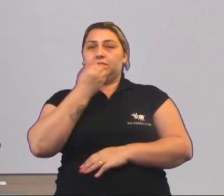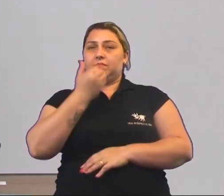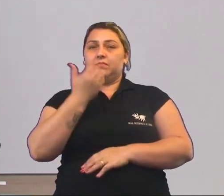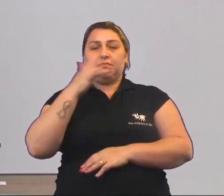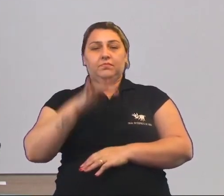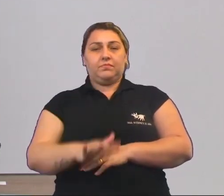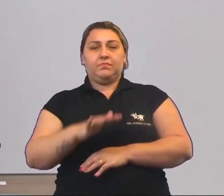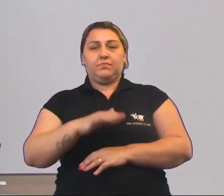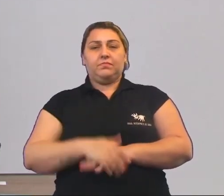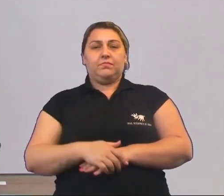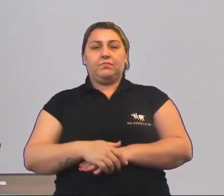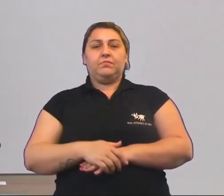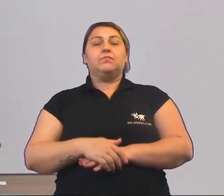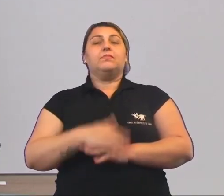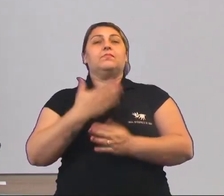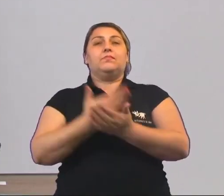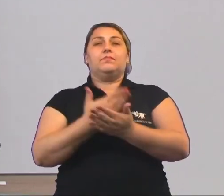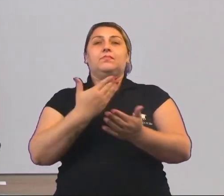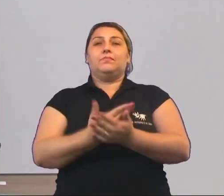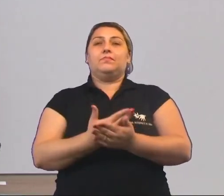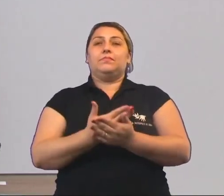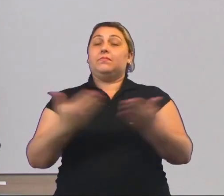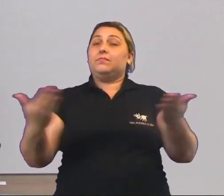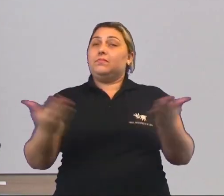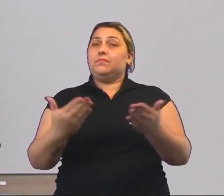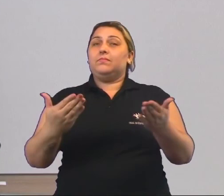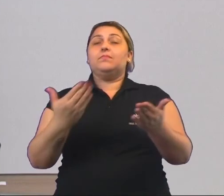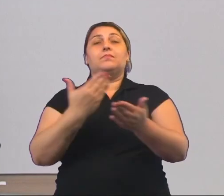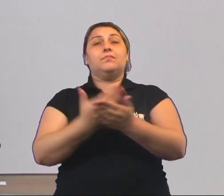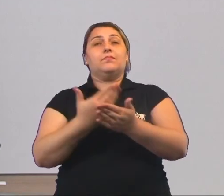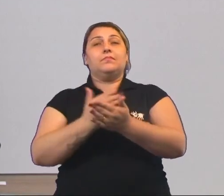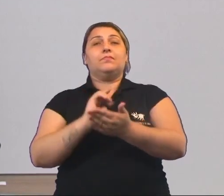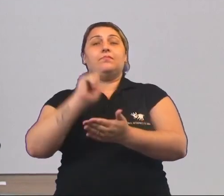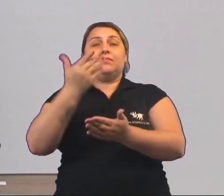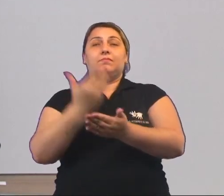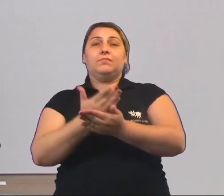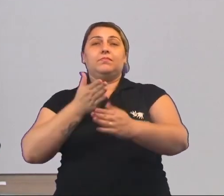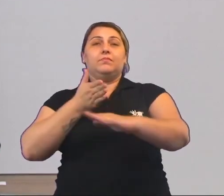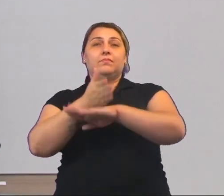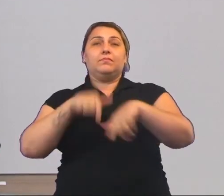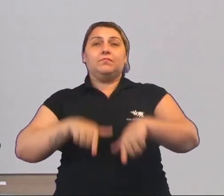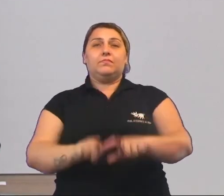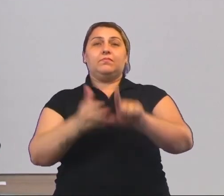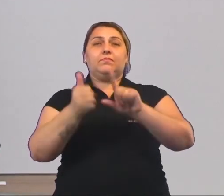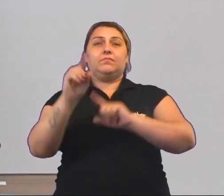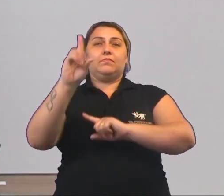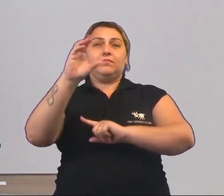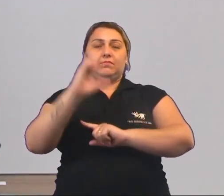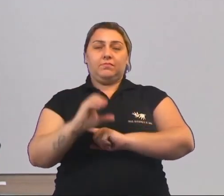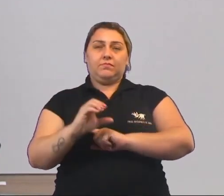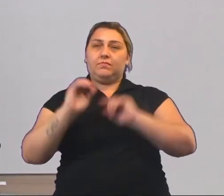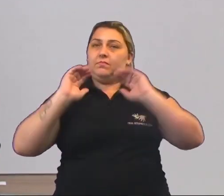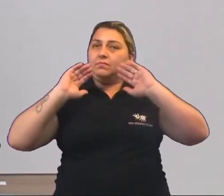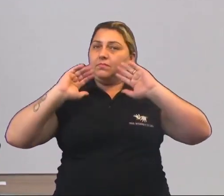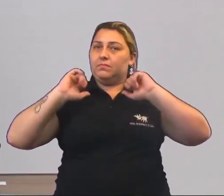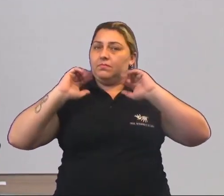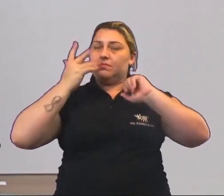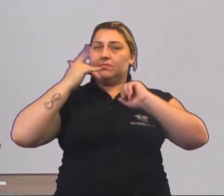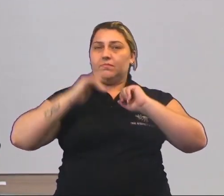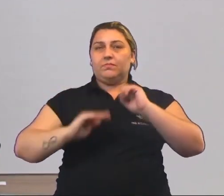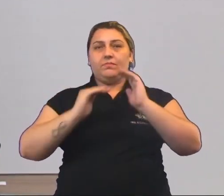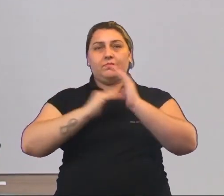Muito bem, crianças. Esta foi a nossa aula de hoje. E para essa e outras aulas, acesse a plataforma